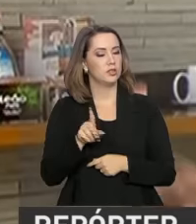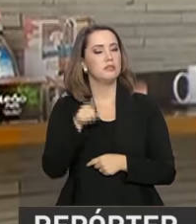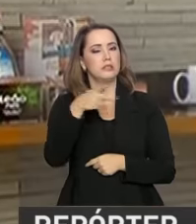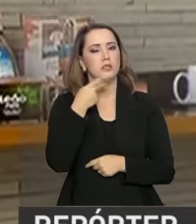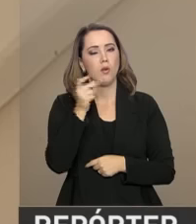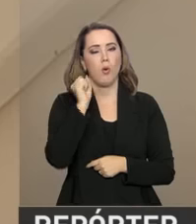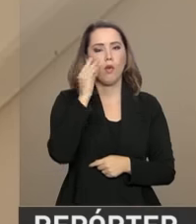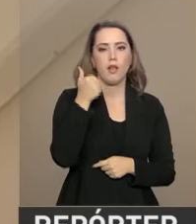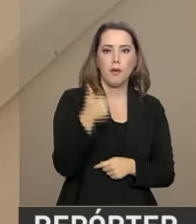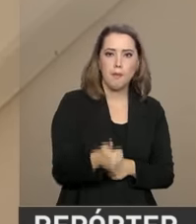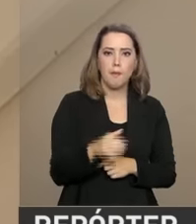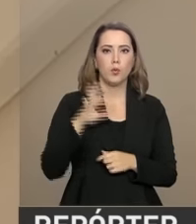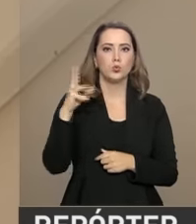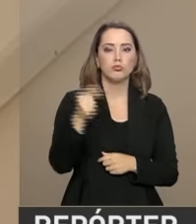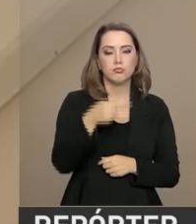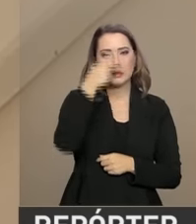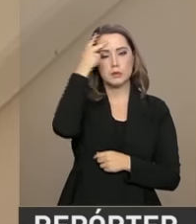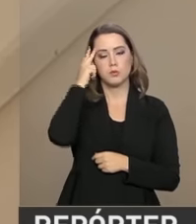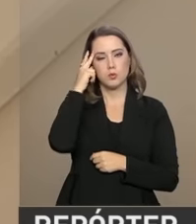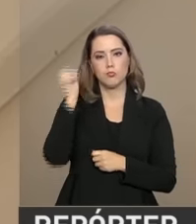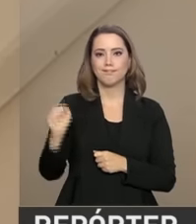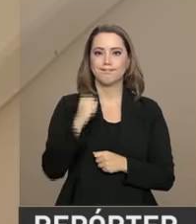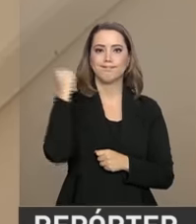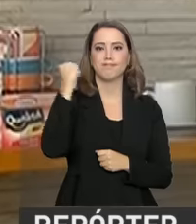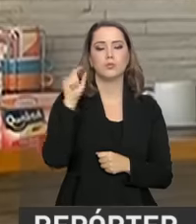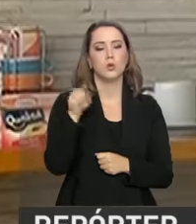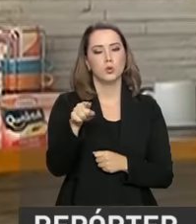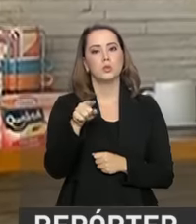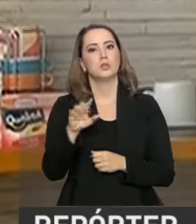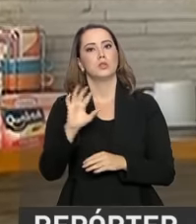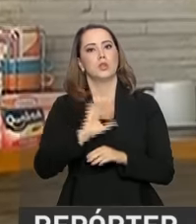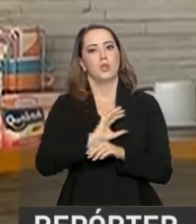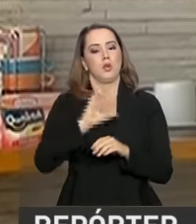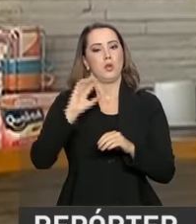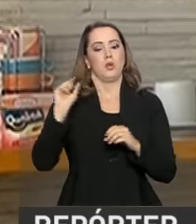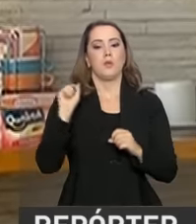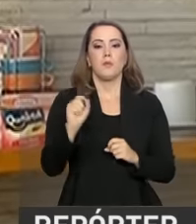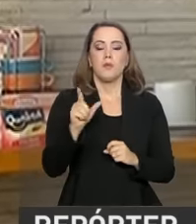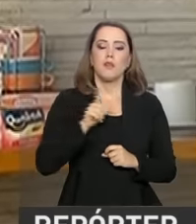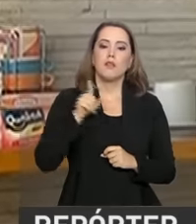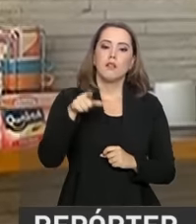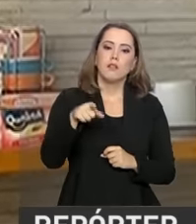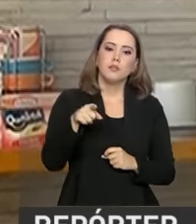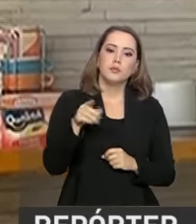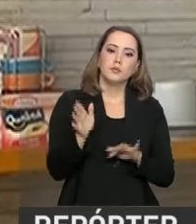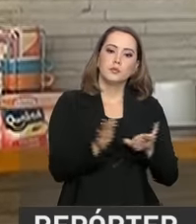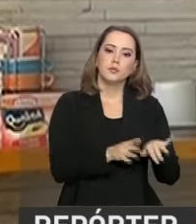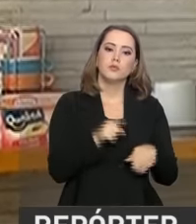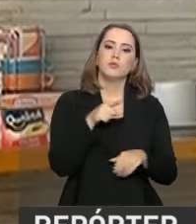ganhando quando o assunto é o cuidado com o meio ambiente